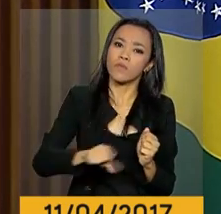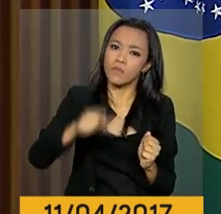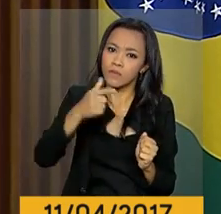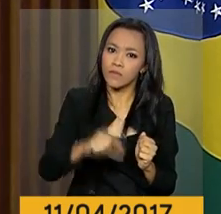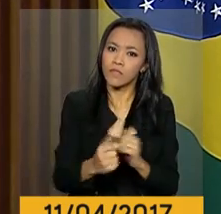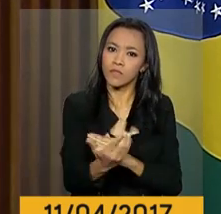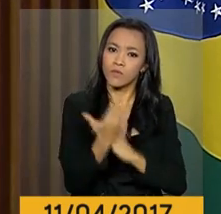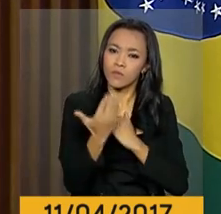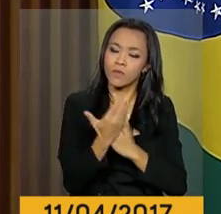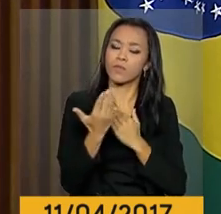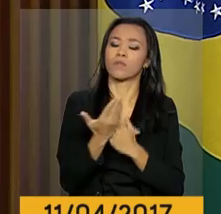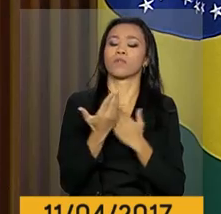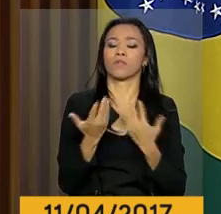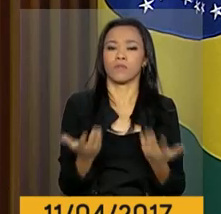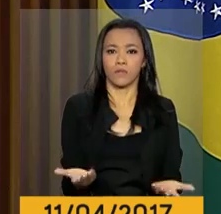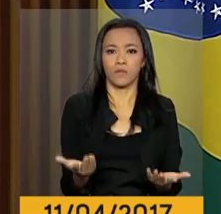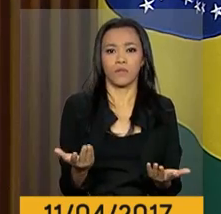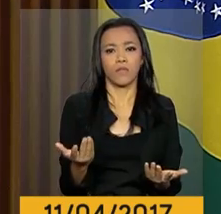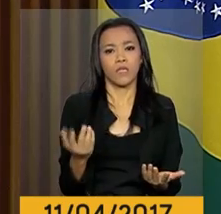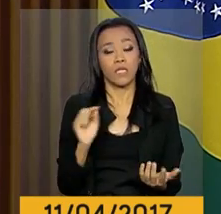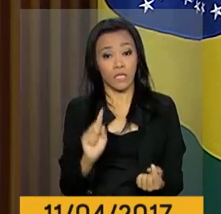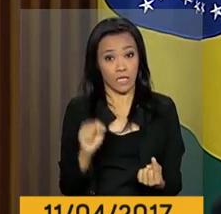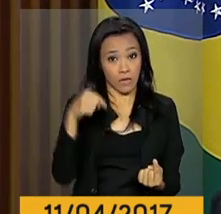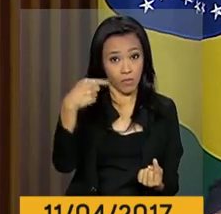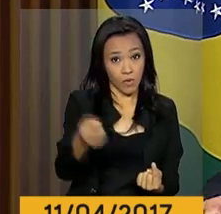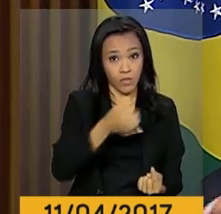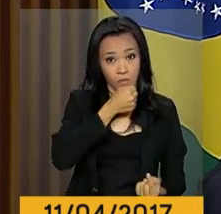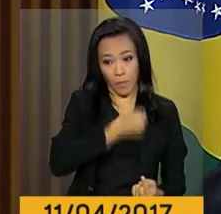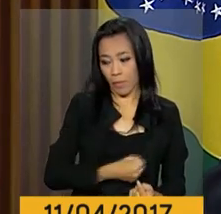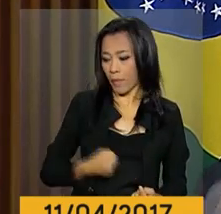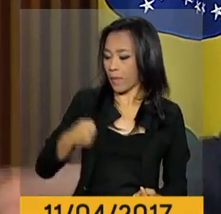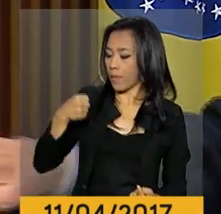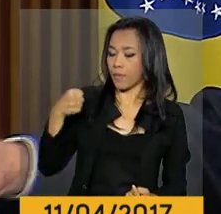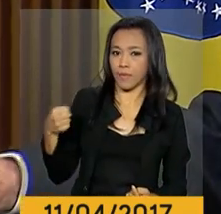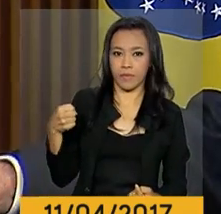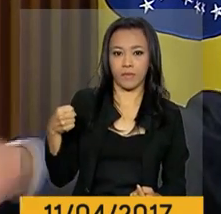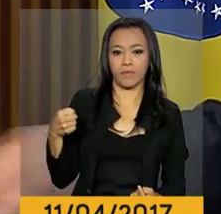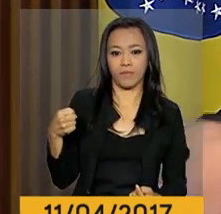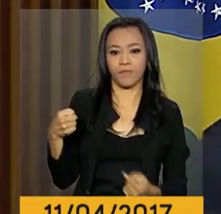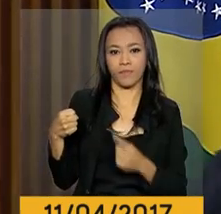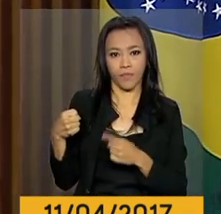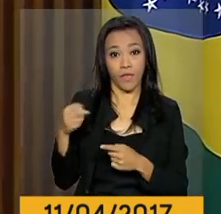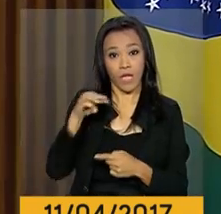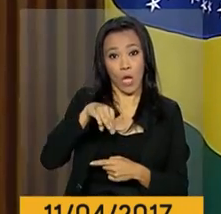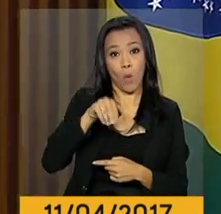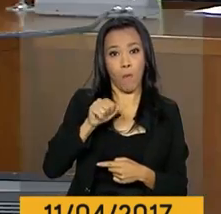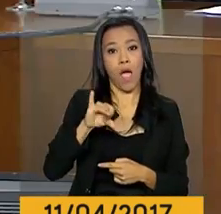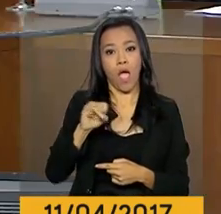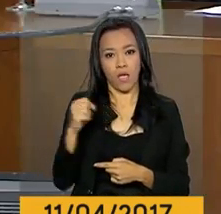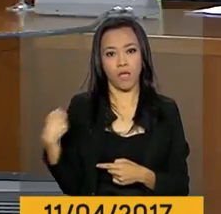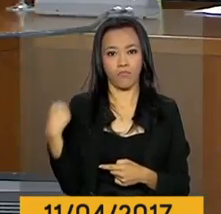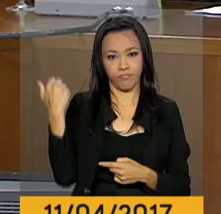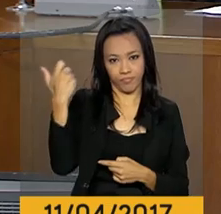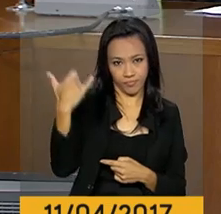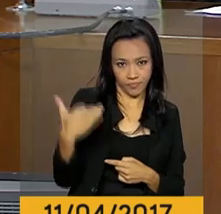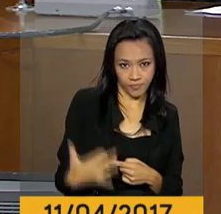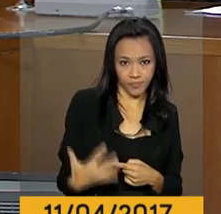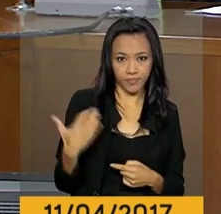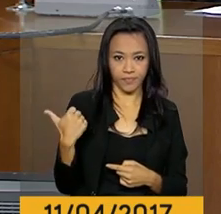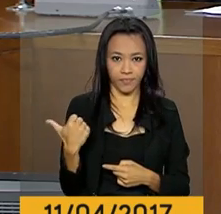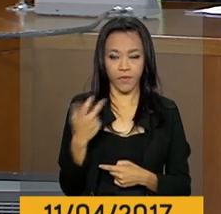e só para finalizar acho que depois eu passo a palavra a quem queira ao nosso Rodrigo Maia presidente da Câmara